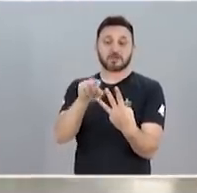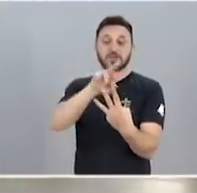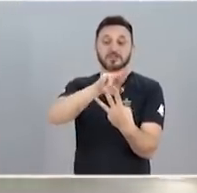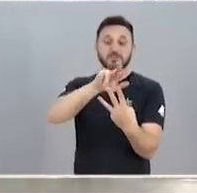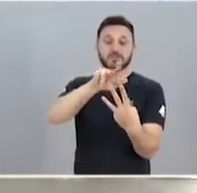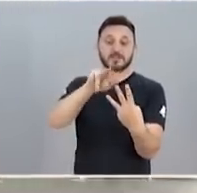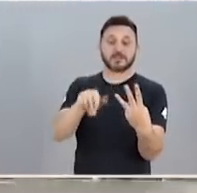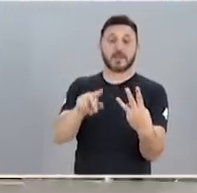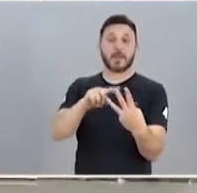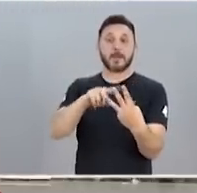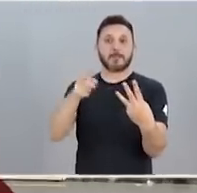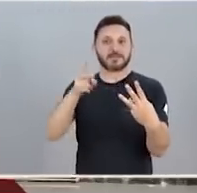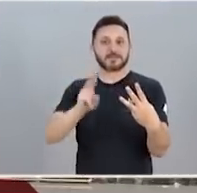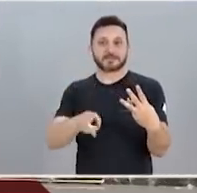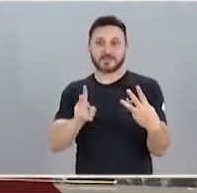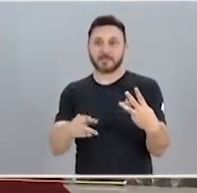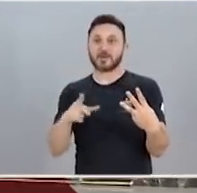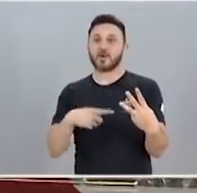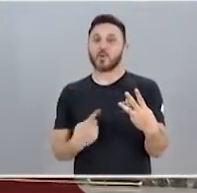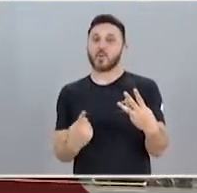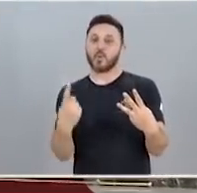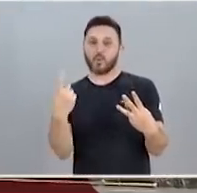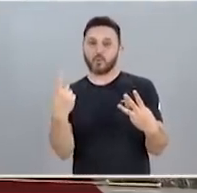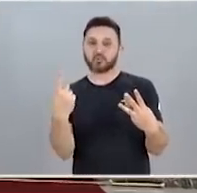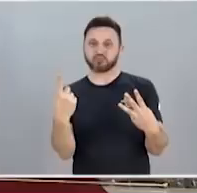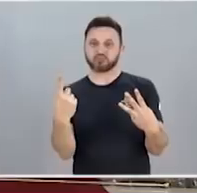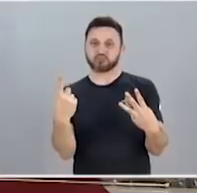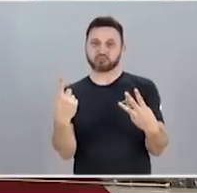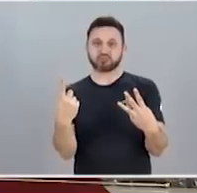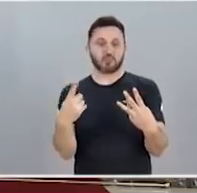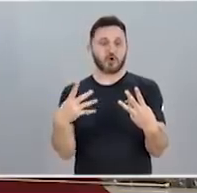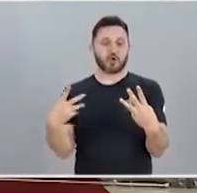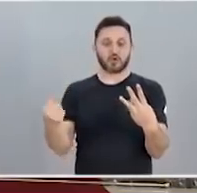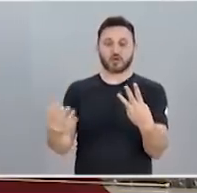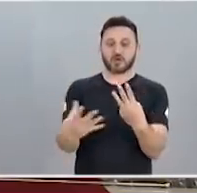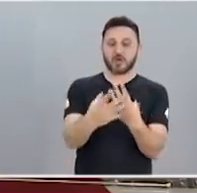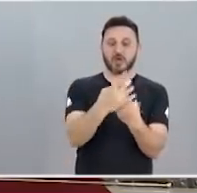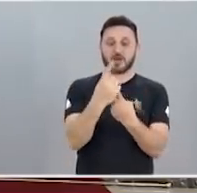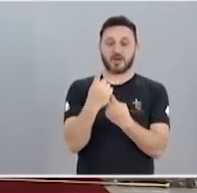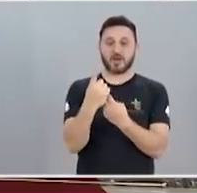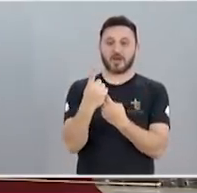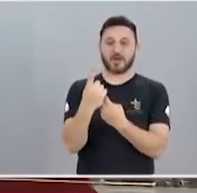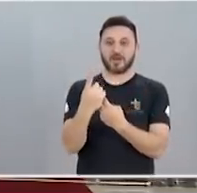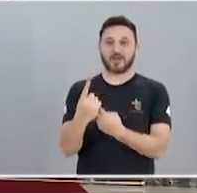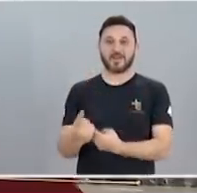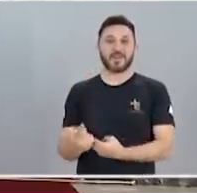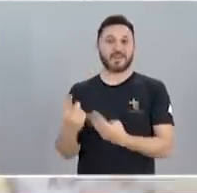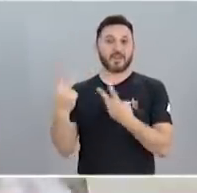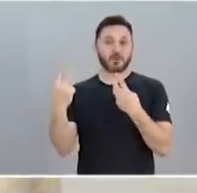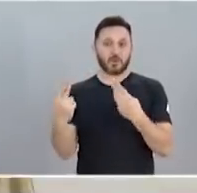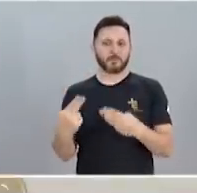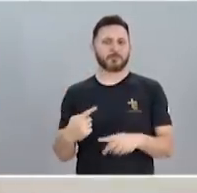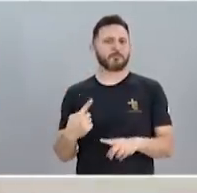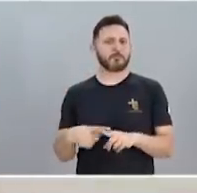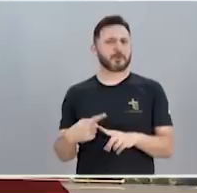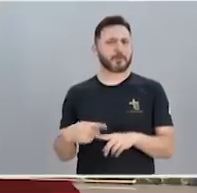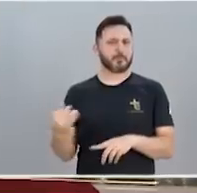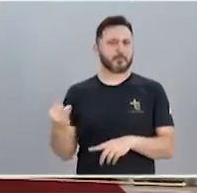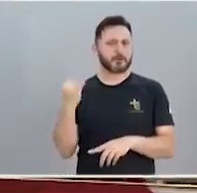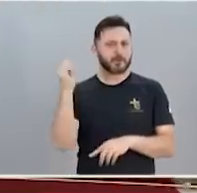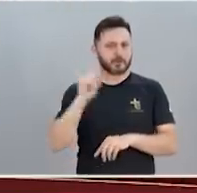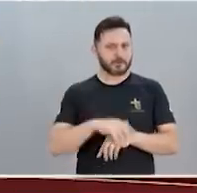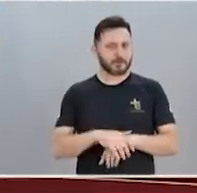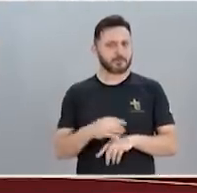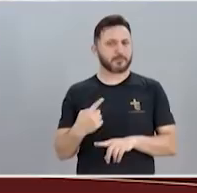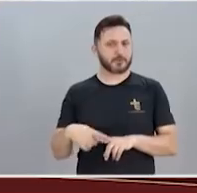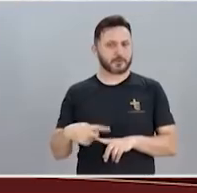têm todas elas a natureza divina. Mas por que isso é importante? Por quê, meu